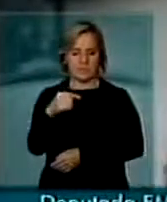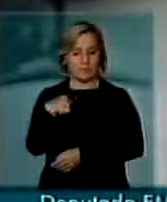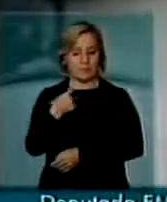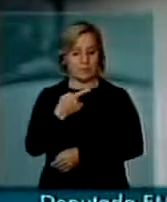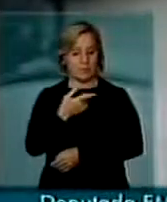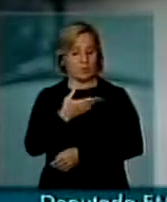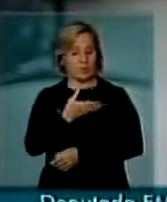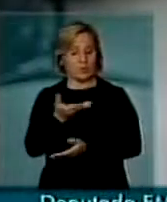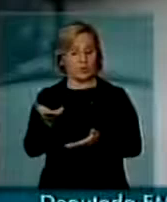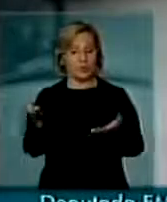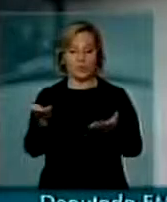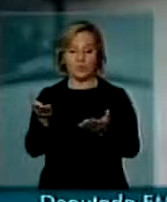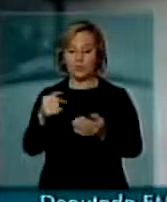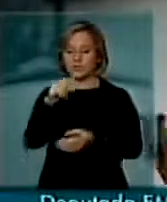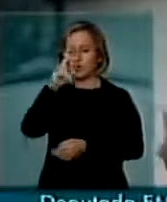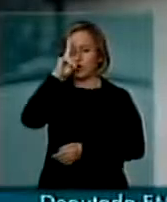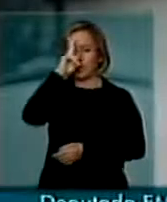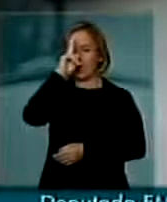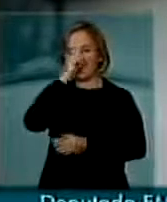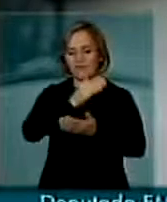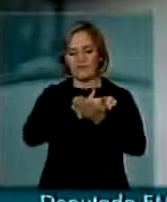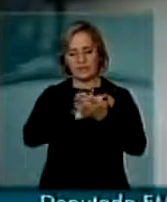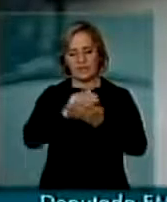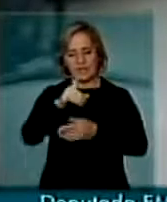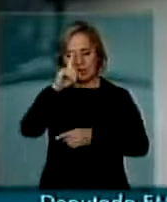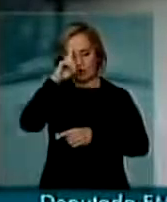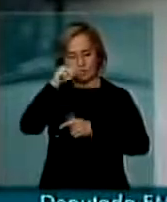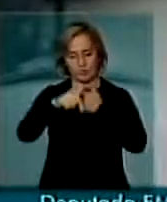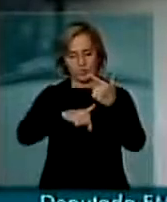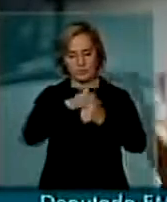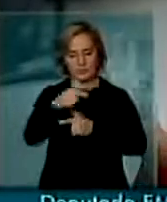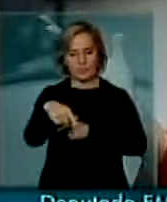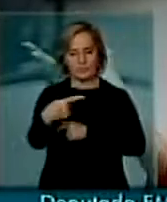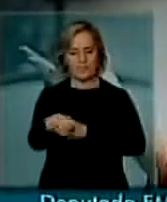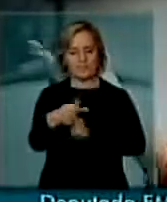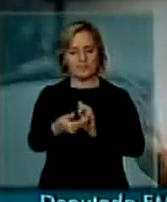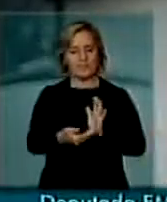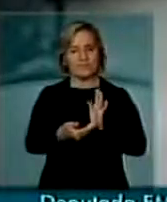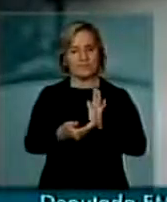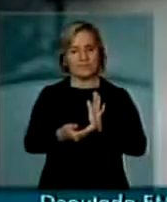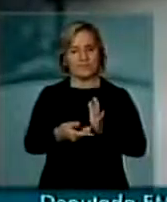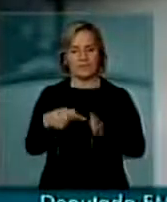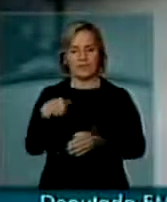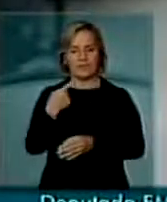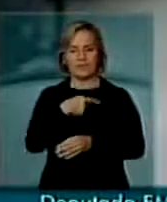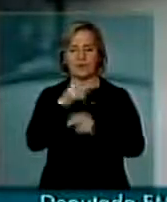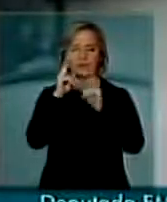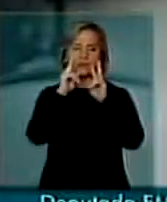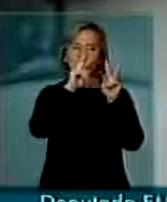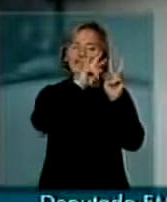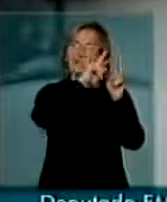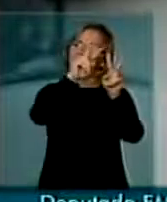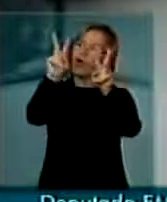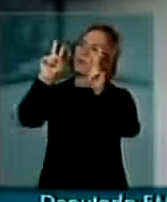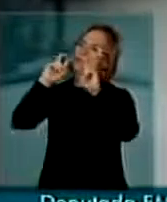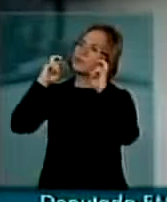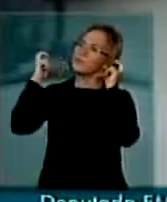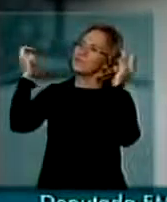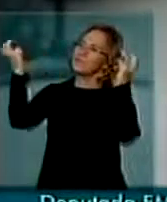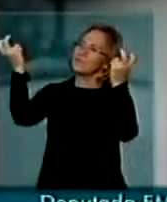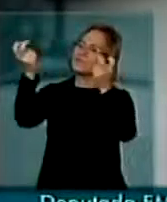numa segunda-feira, iniciando um dia de trabalho aqui desta casa, e vemos nas galerias aqui do nosso